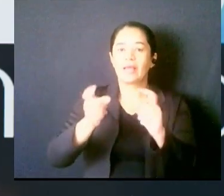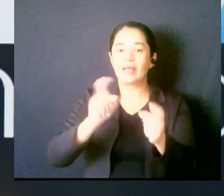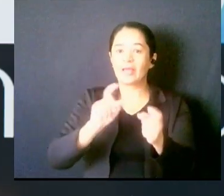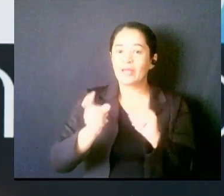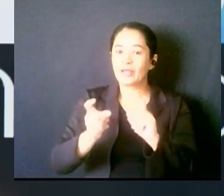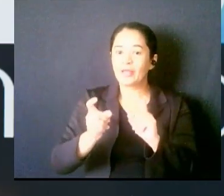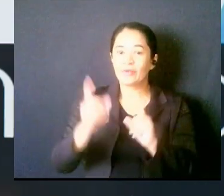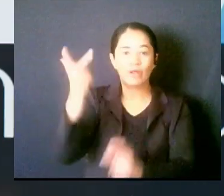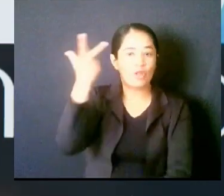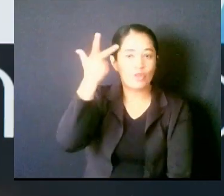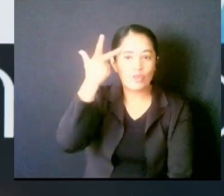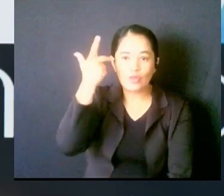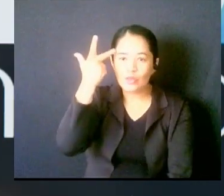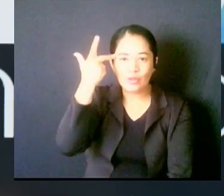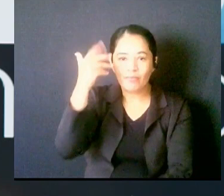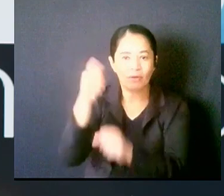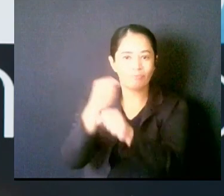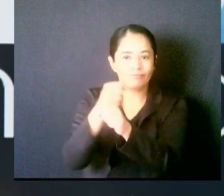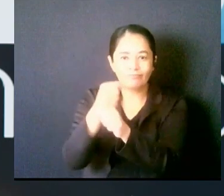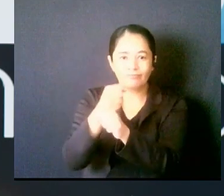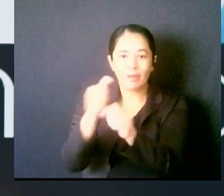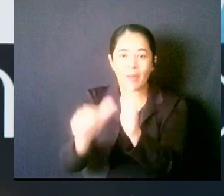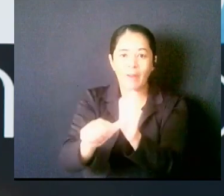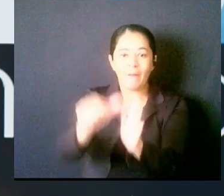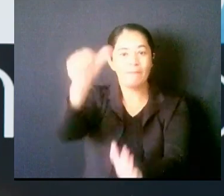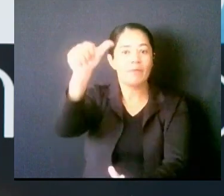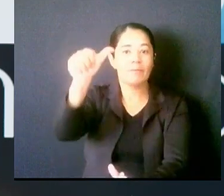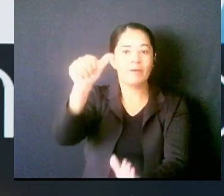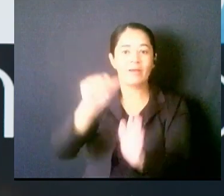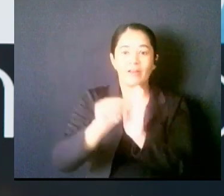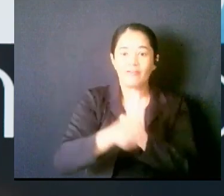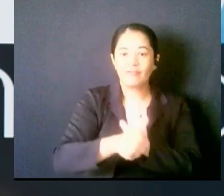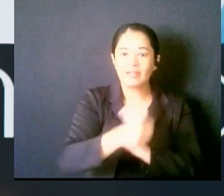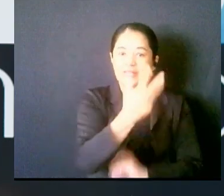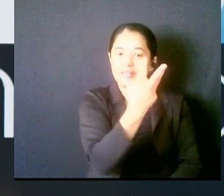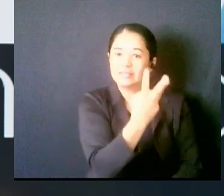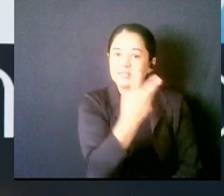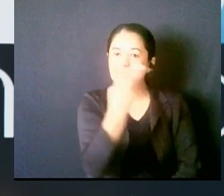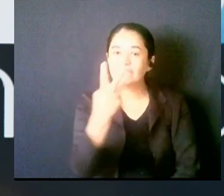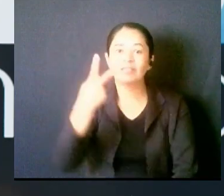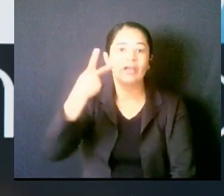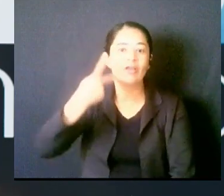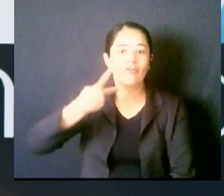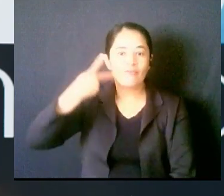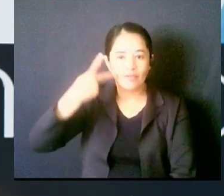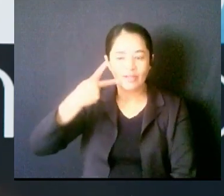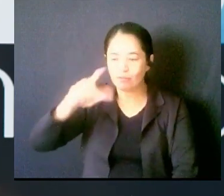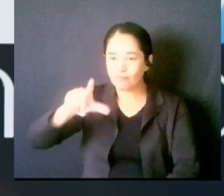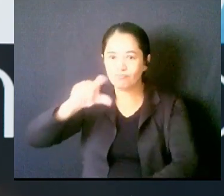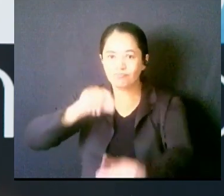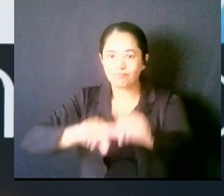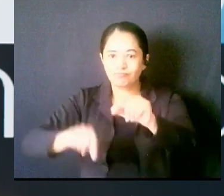na prática, essa foi a primeira vez em que os 33 vereadores eleitos para o quadriênio